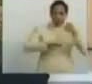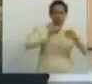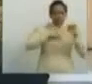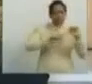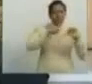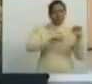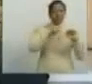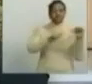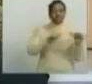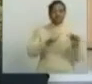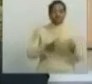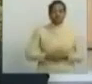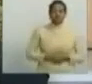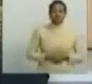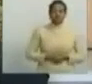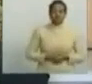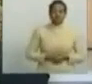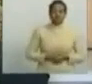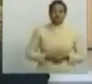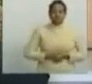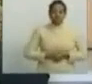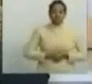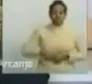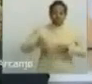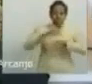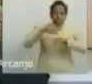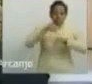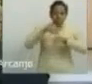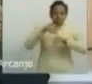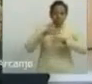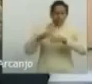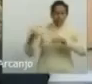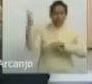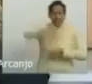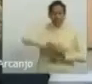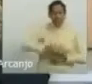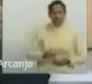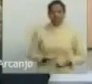comunista, com terrorista, tendo pessoas à frente,